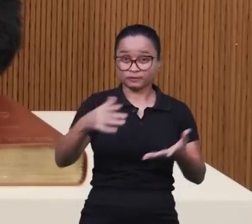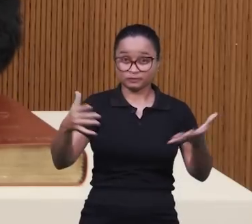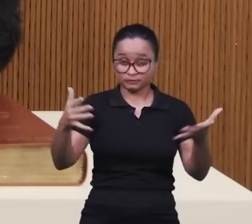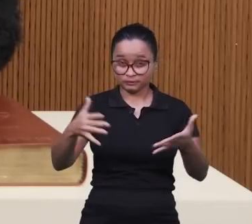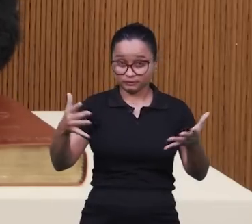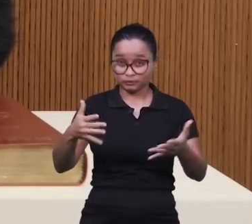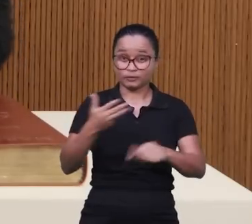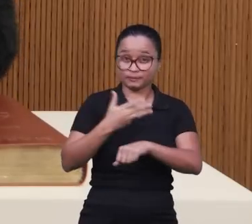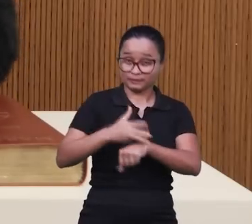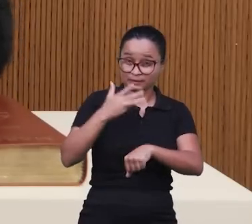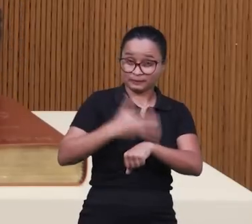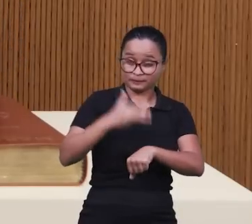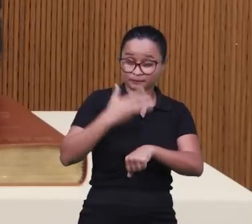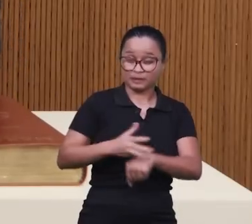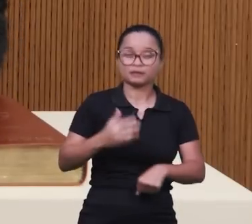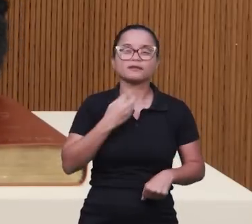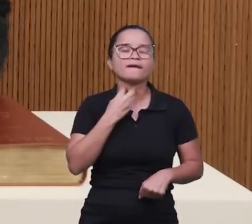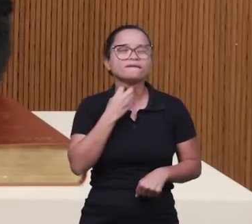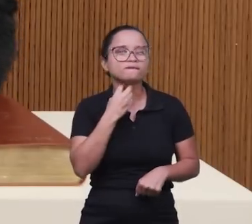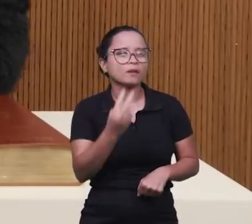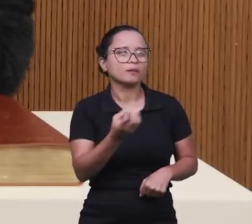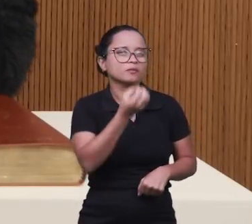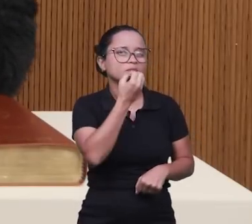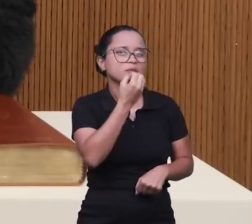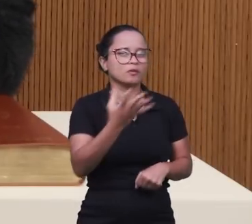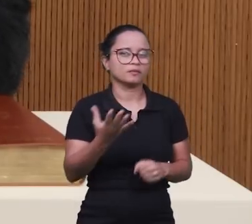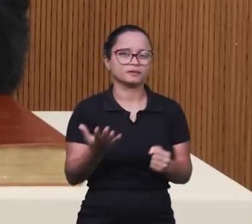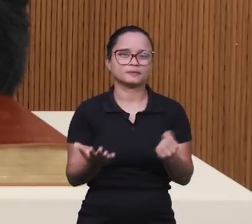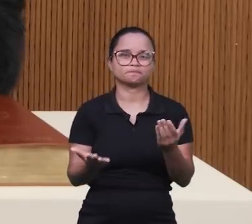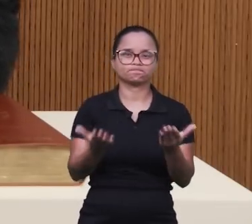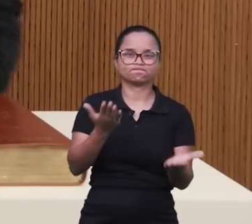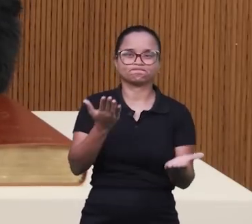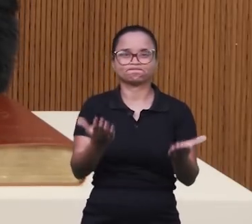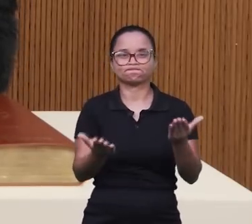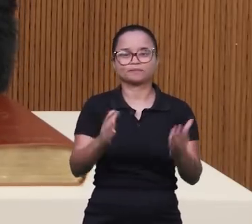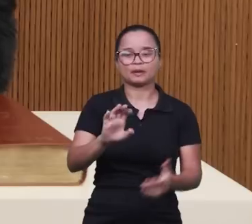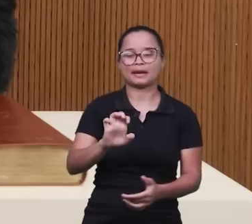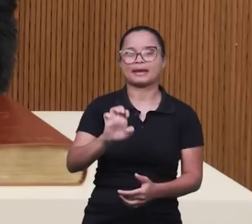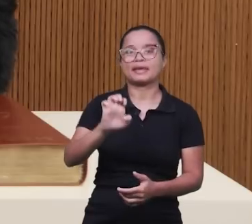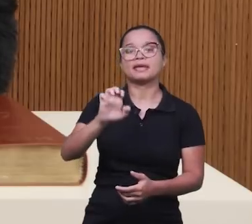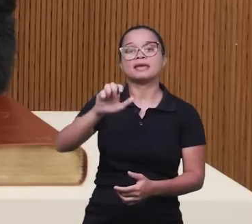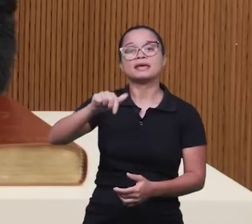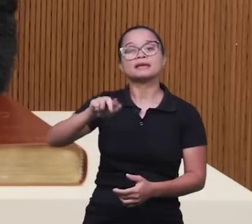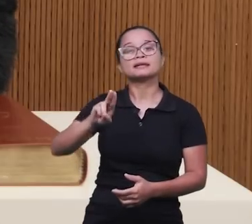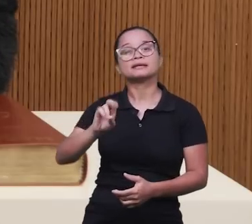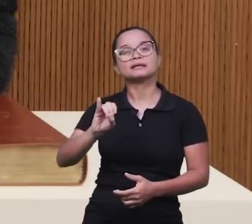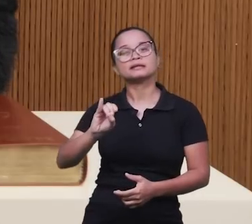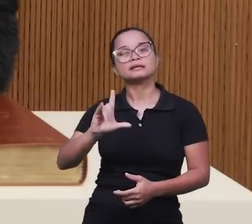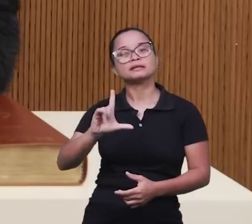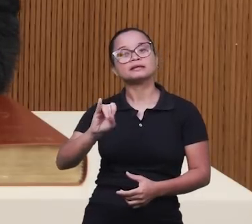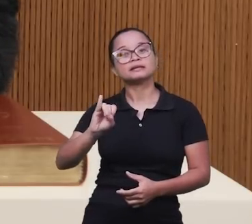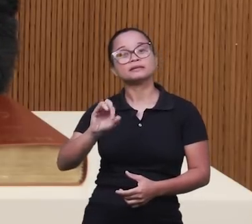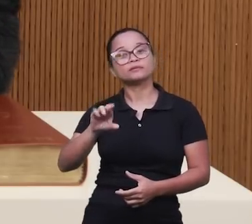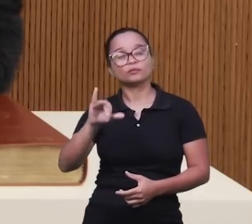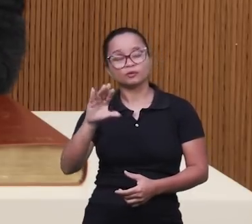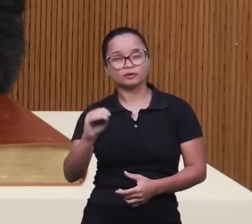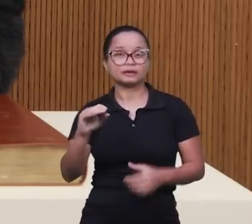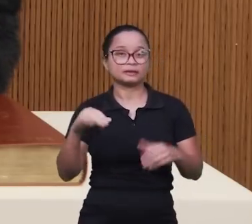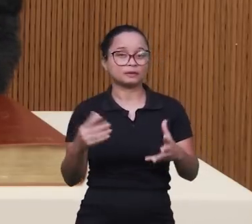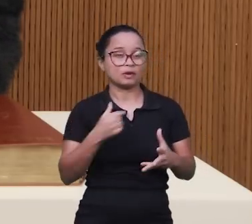A nossa voz, para funcionar bem, ela precisa de equilíbrio em todos os sentidos. Então, se eu